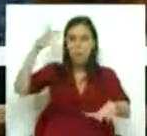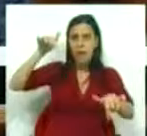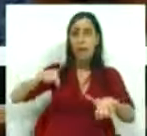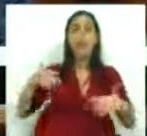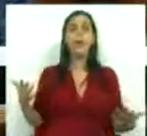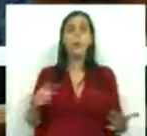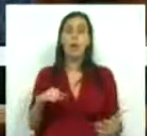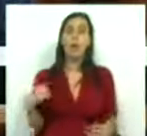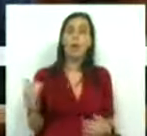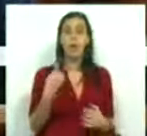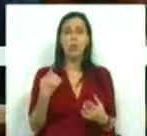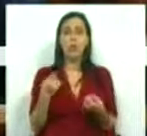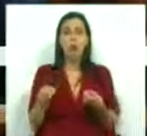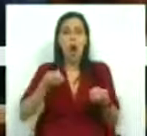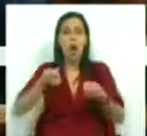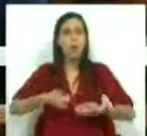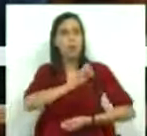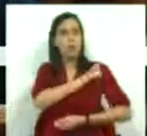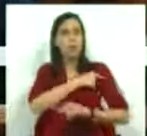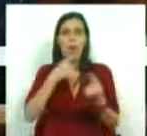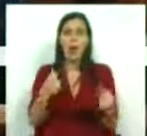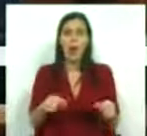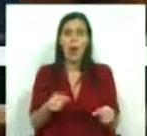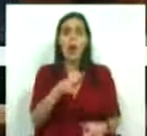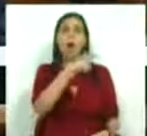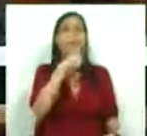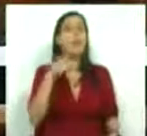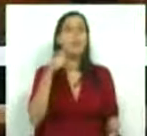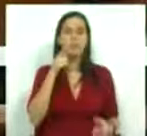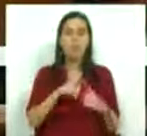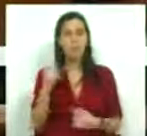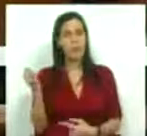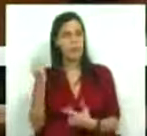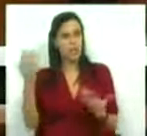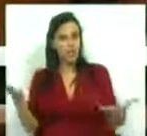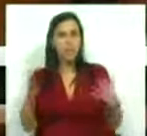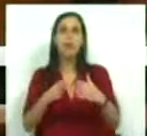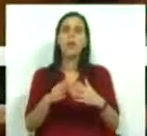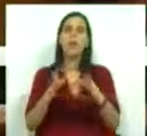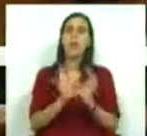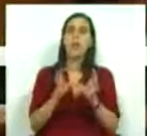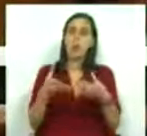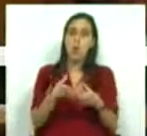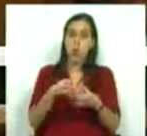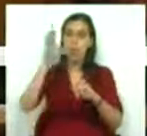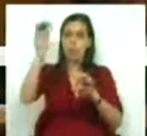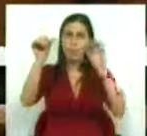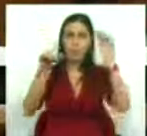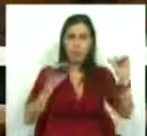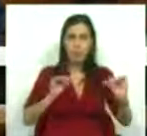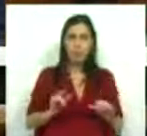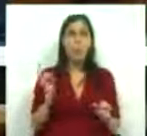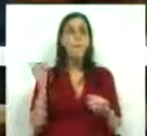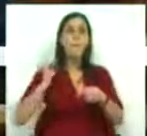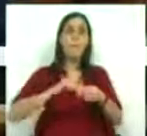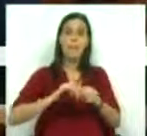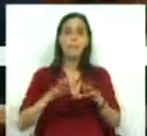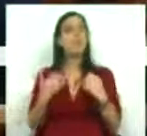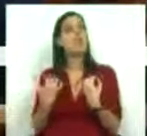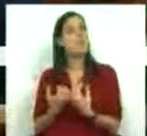Parlamento e de todos os órgãos de soberania. Um compromisso das instituições, das comunidades locais e dos